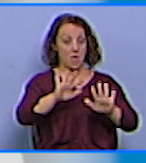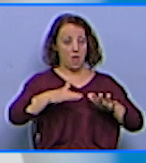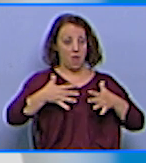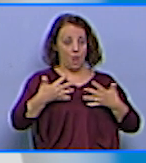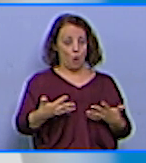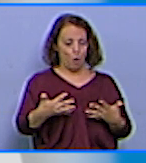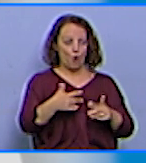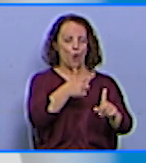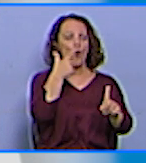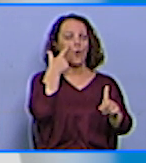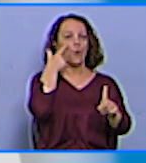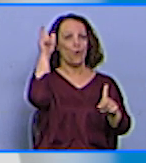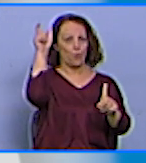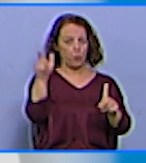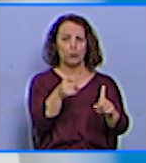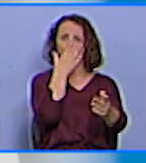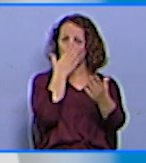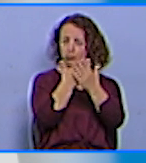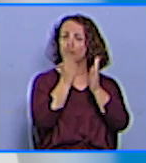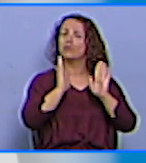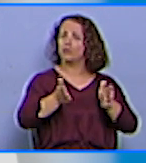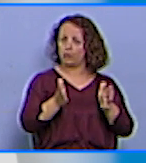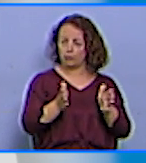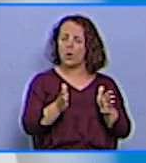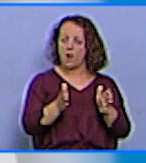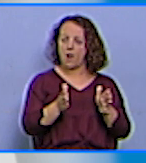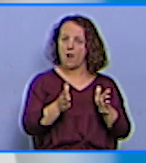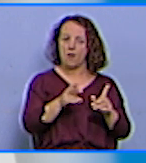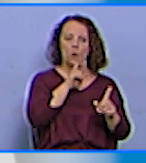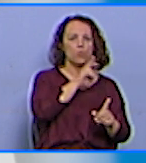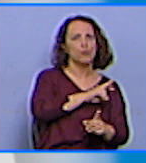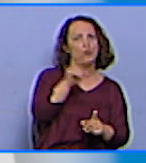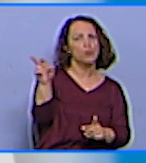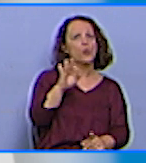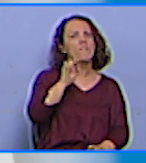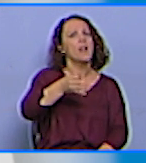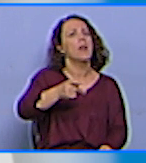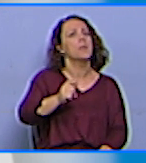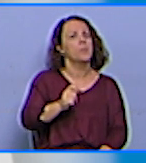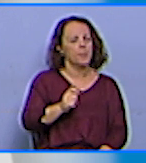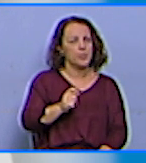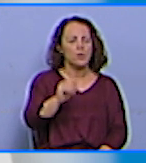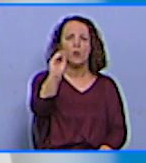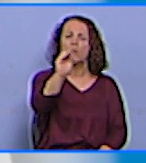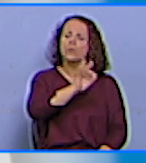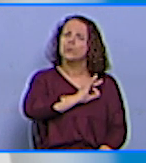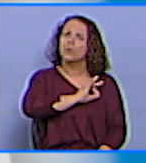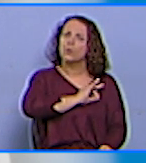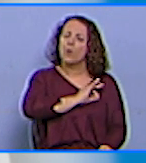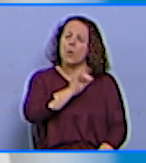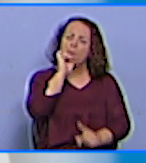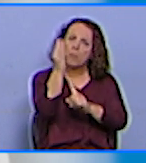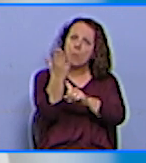o conheceis e já o vistes. Disse-lhe Filipe: Senhor, mostra-nos